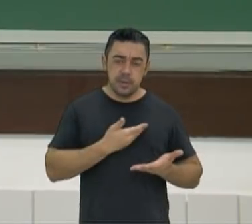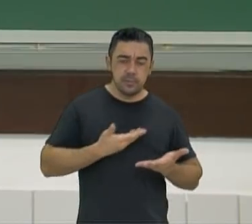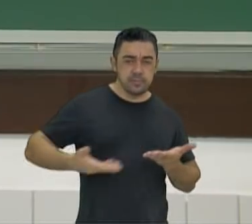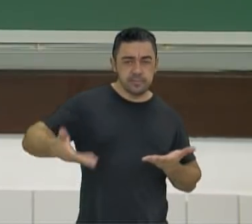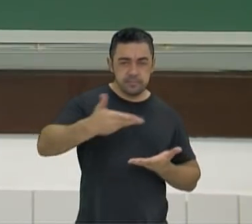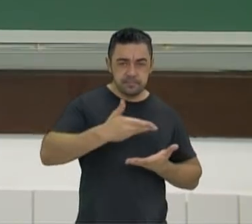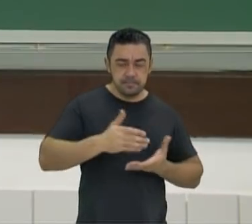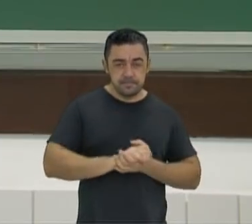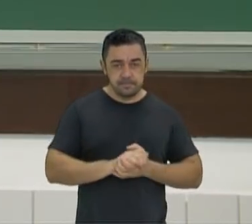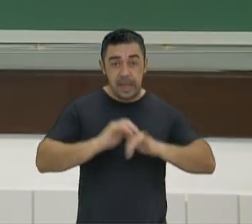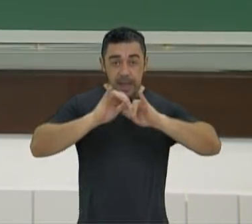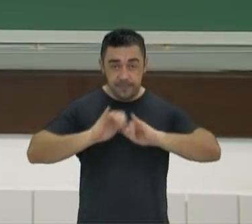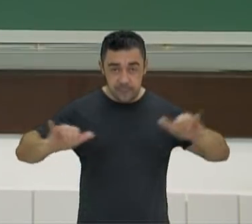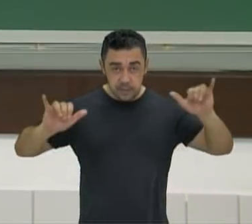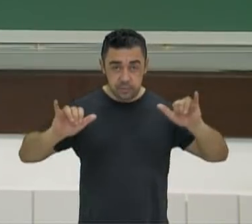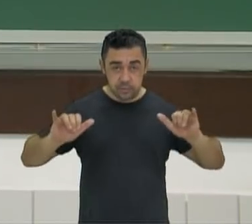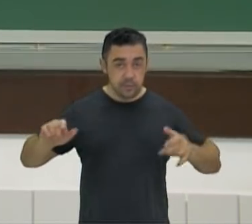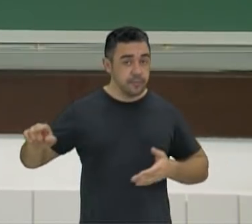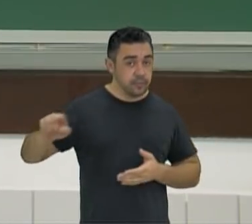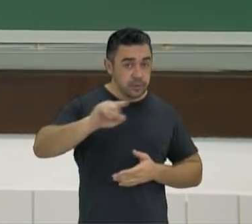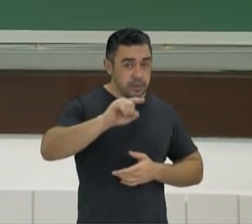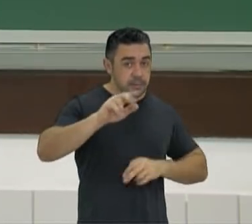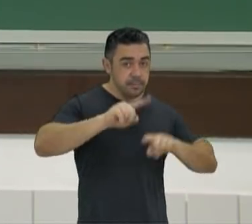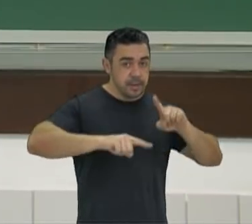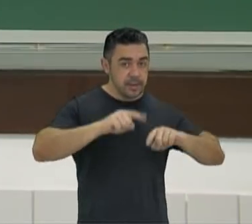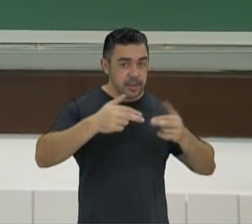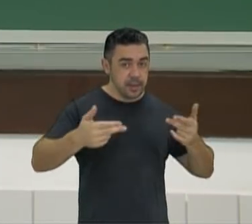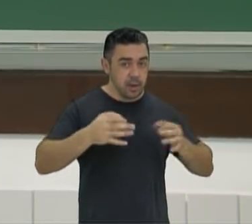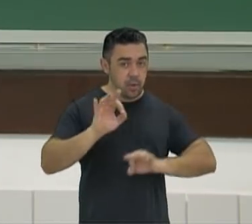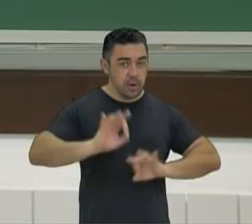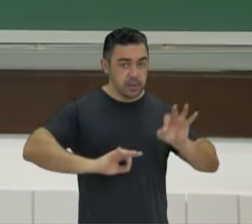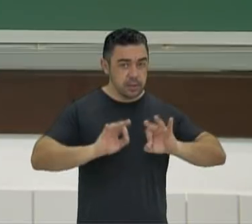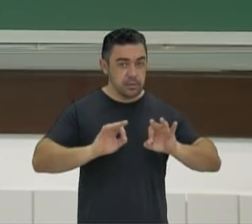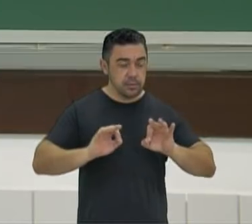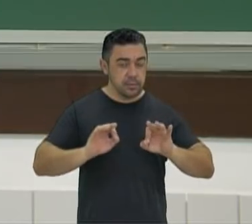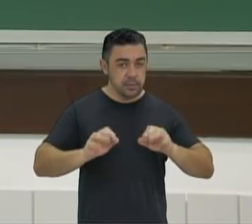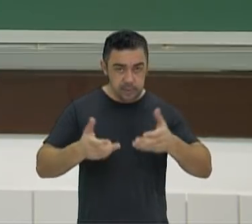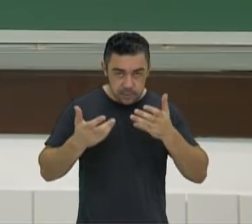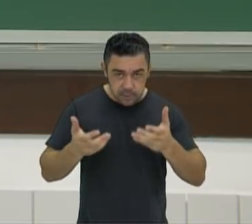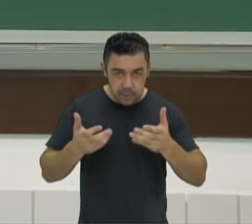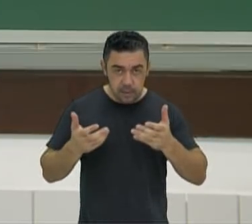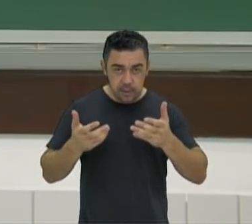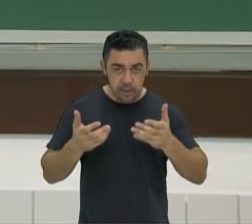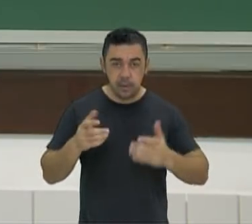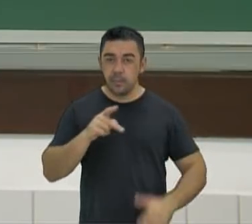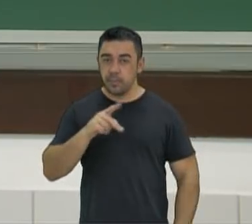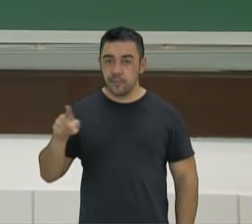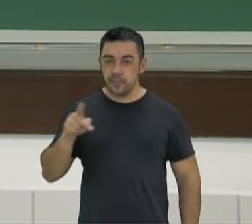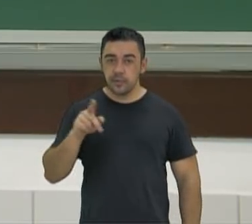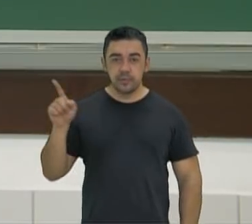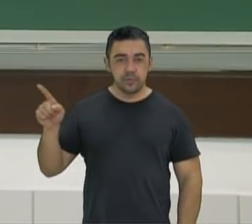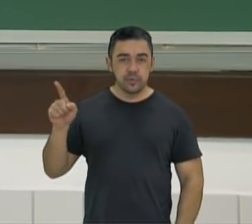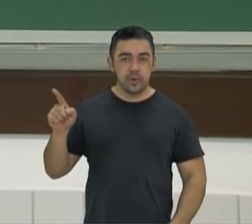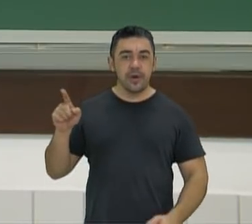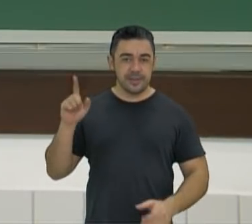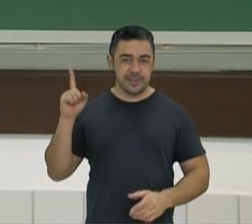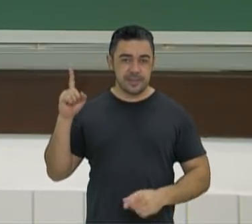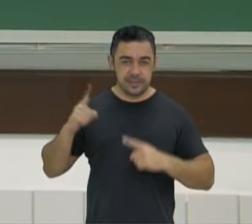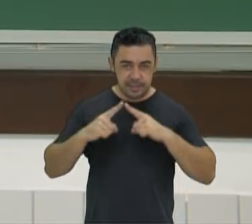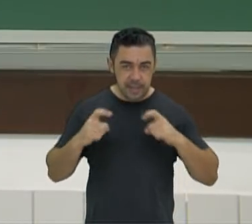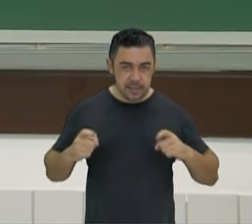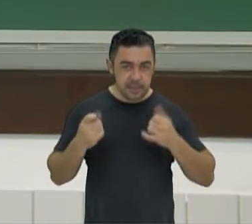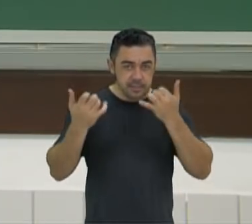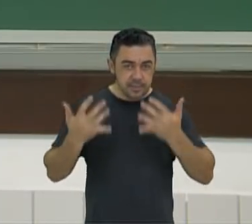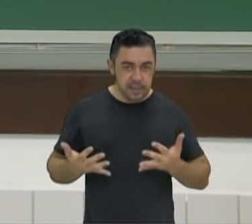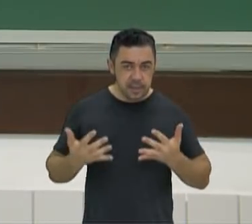bem. Recado dado, vocês com material organizado, porque lembra que o professor Fabiano sempre fala na aula dele?